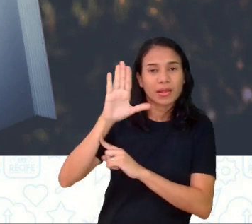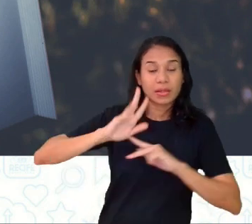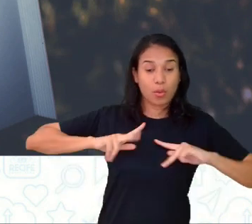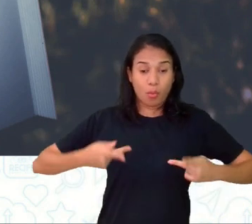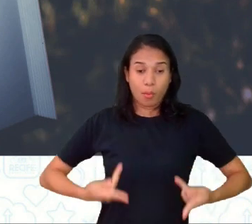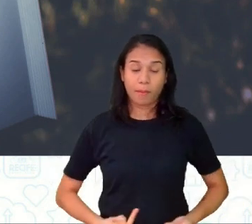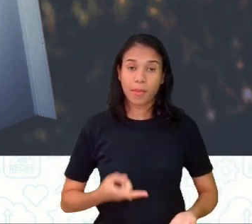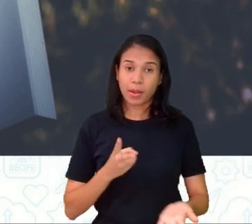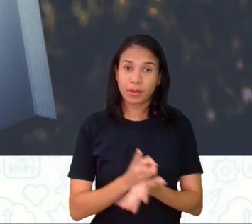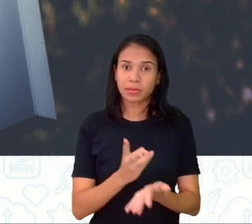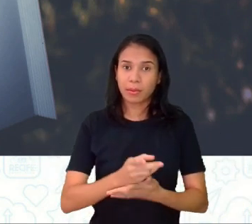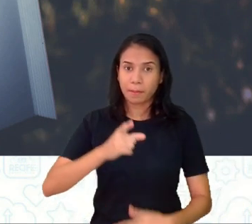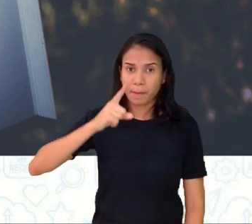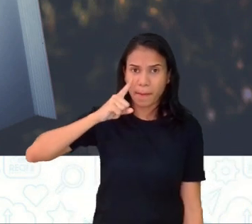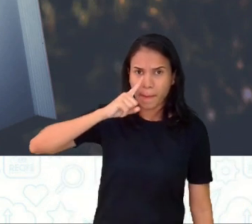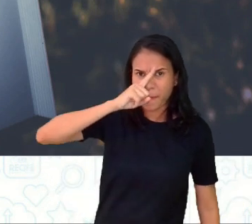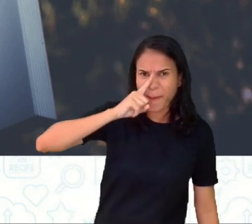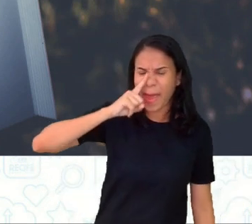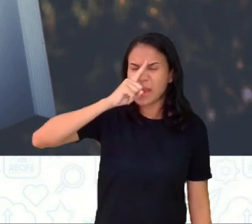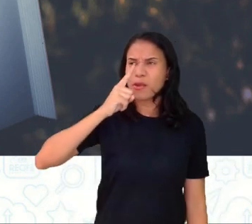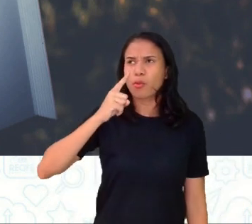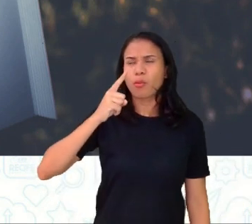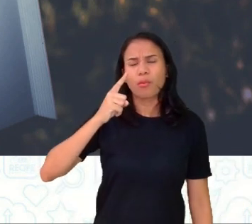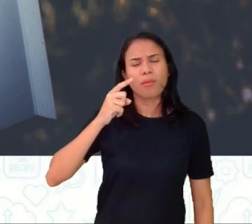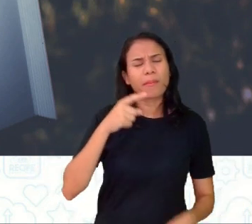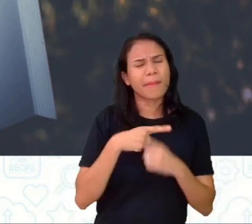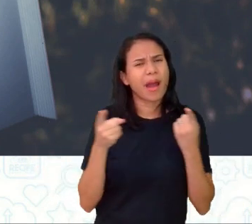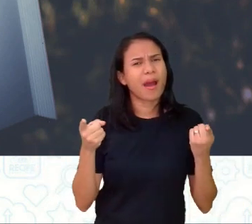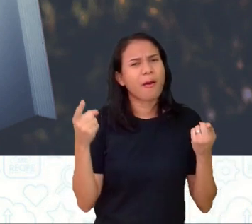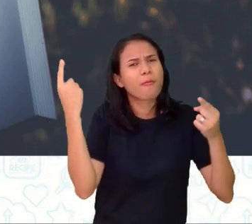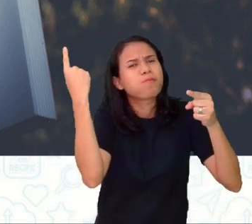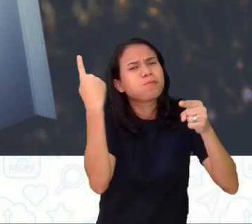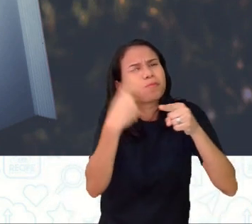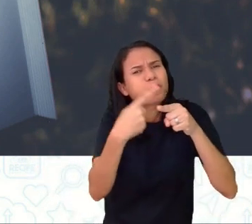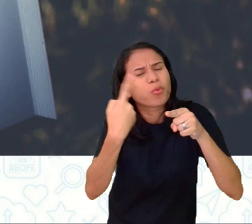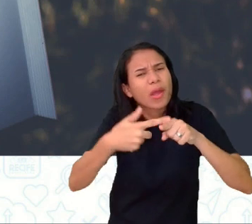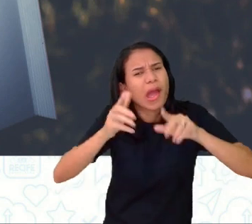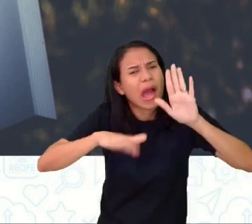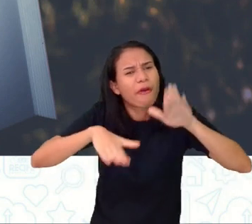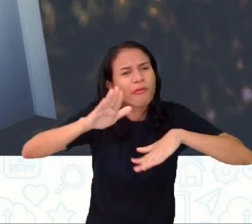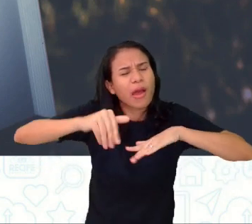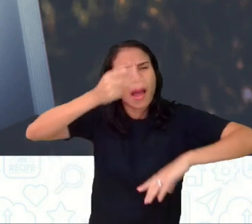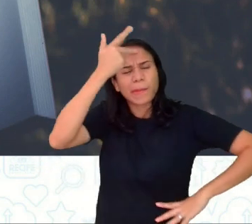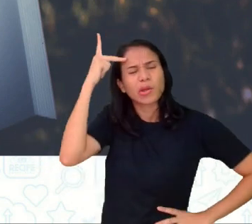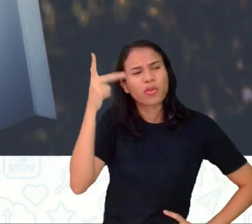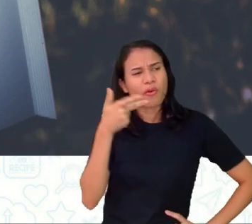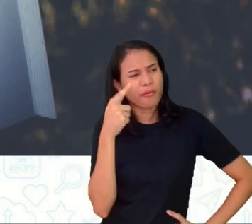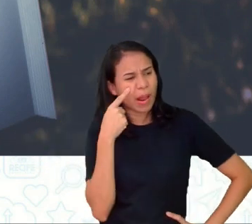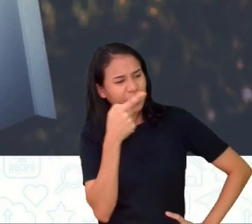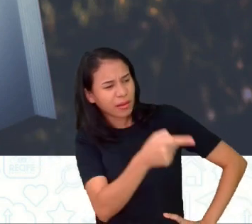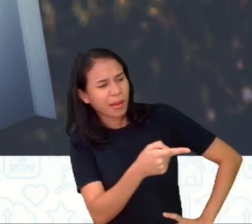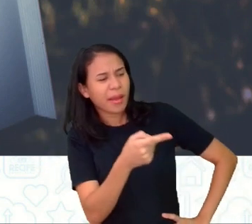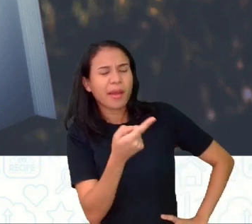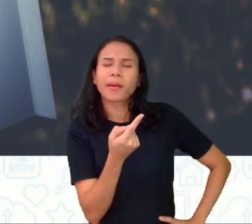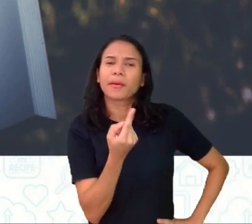está sempre em perigo, né? Porque, né, muitas vezes as pessoas colocam